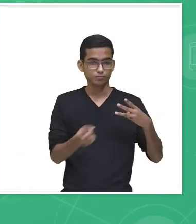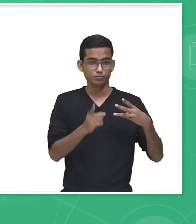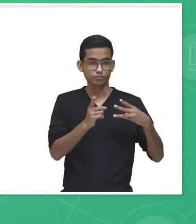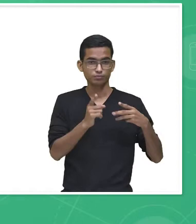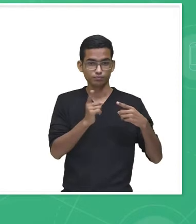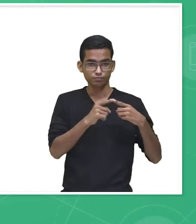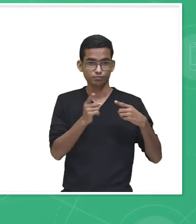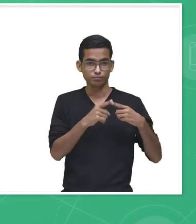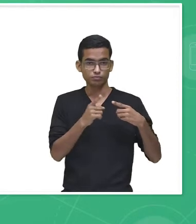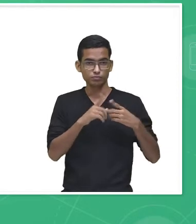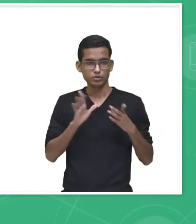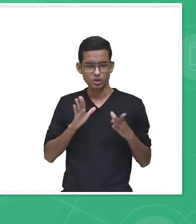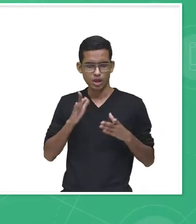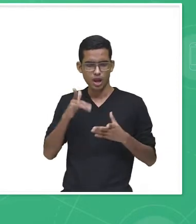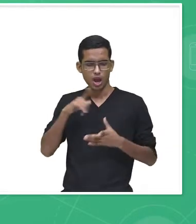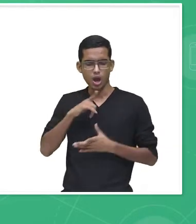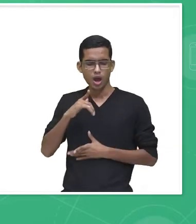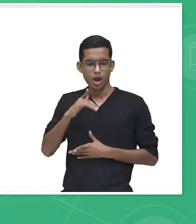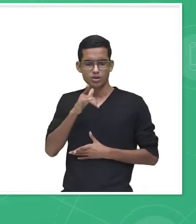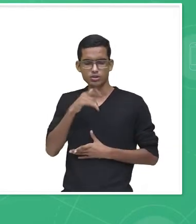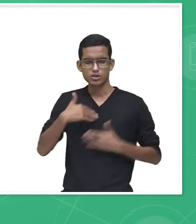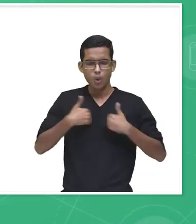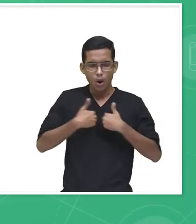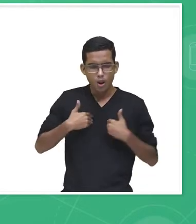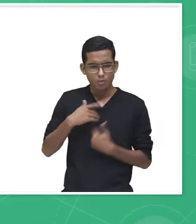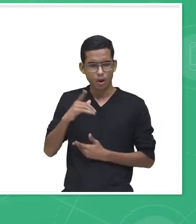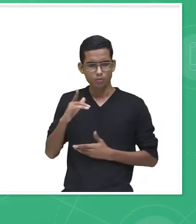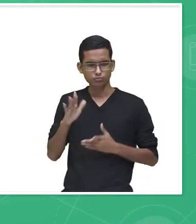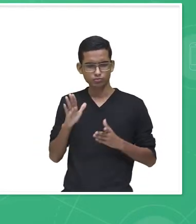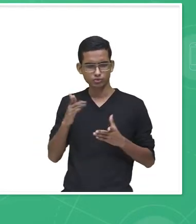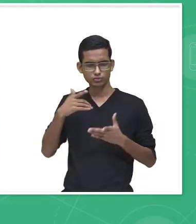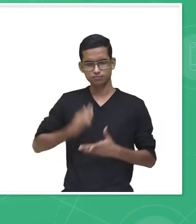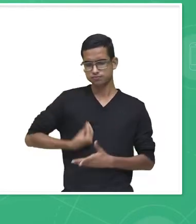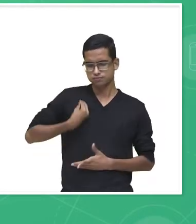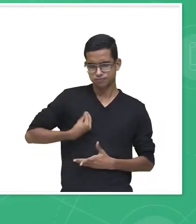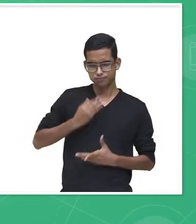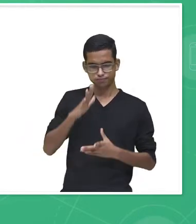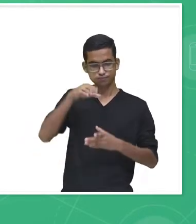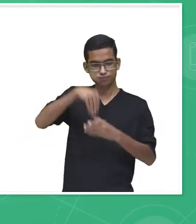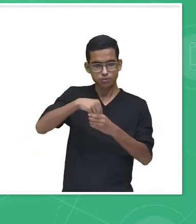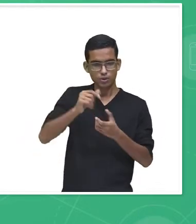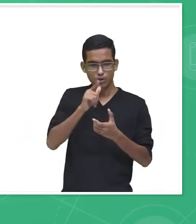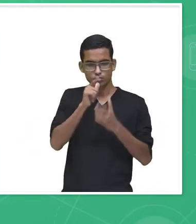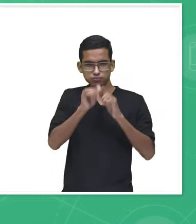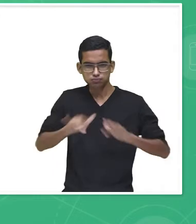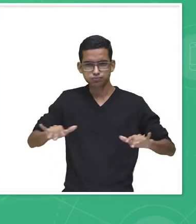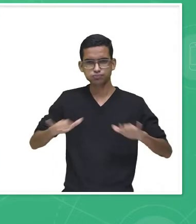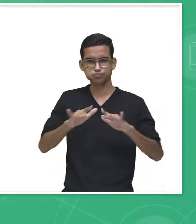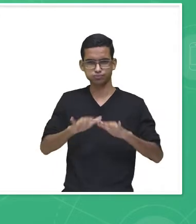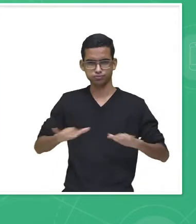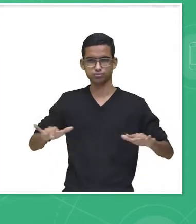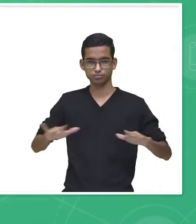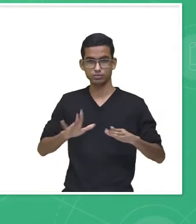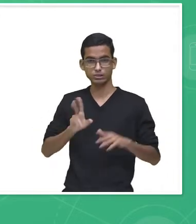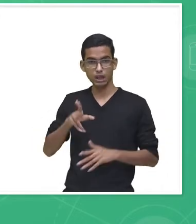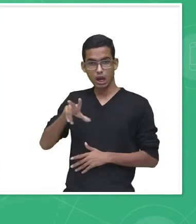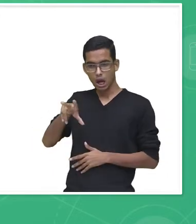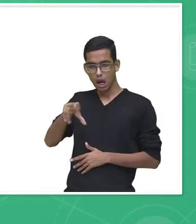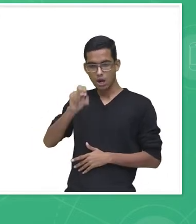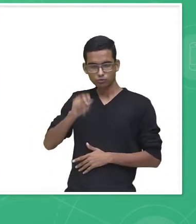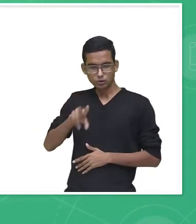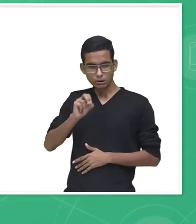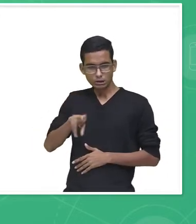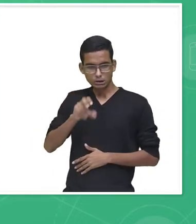escrita ideal para animais que vivem em ambiente aquático né porque ela como ela é altamente tóxica que vai acontecer